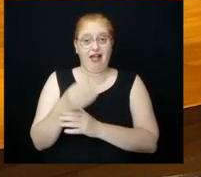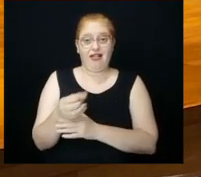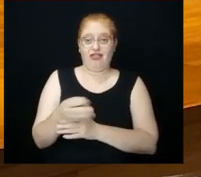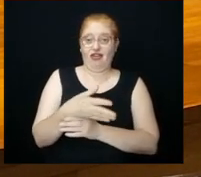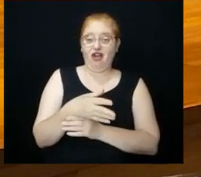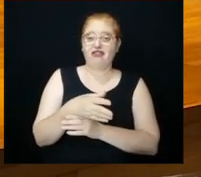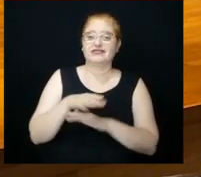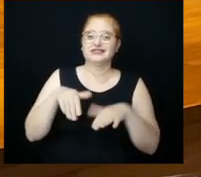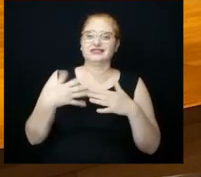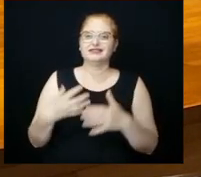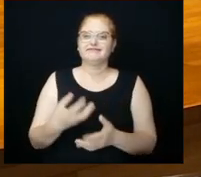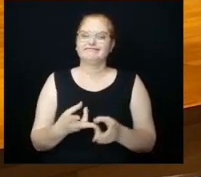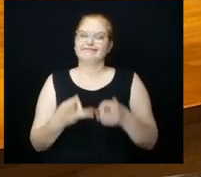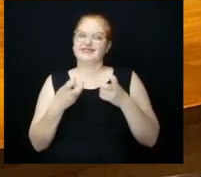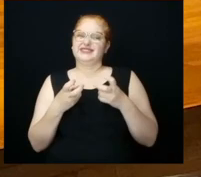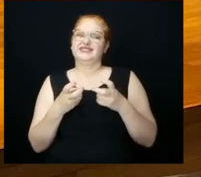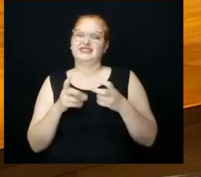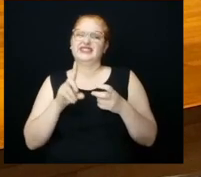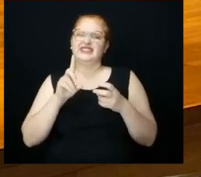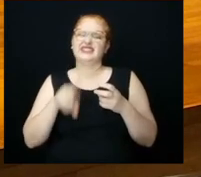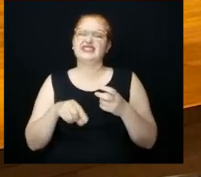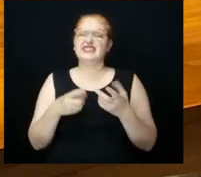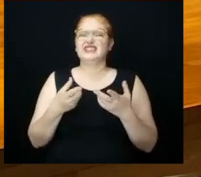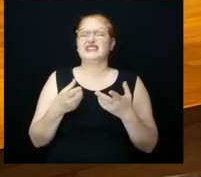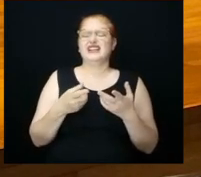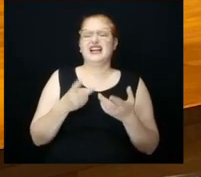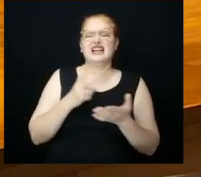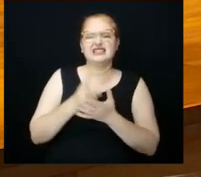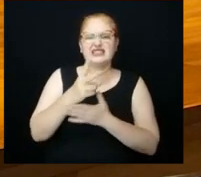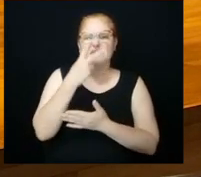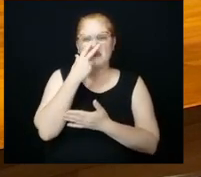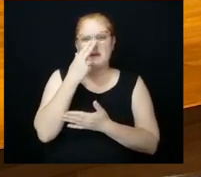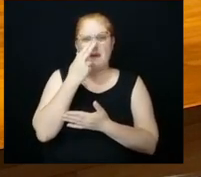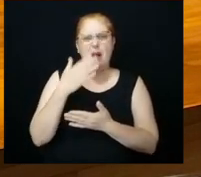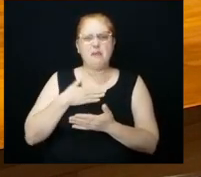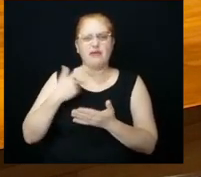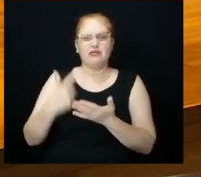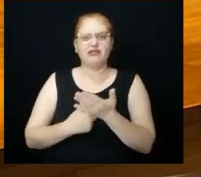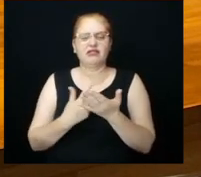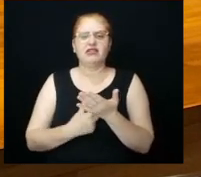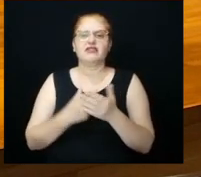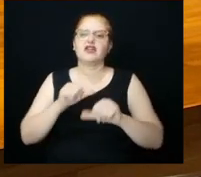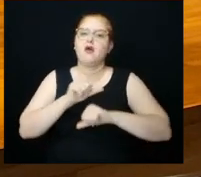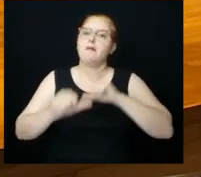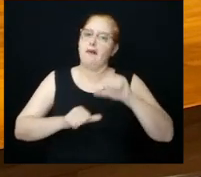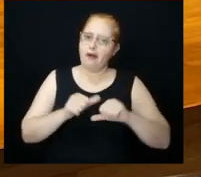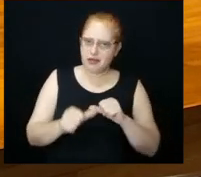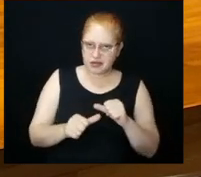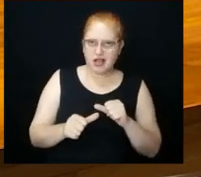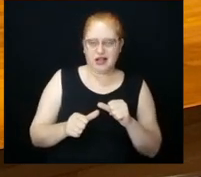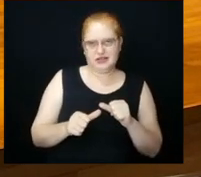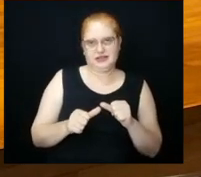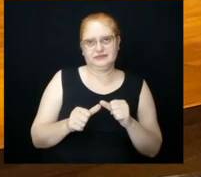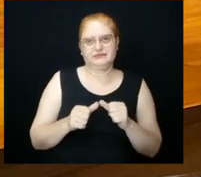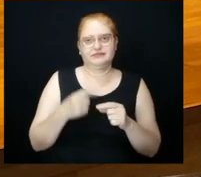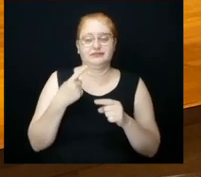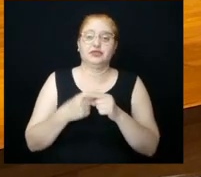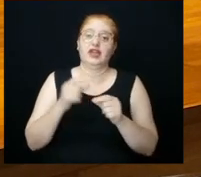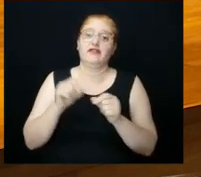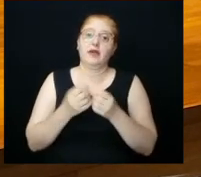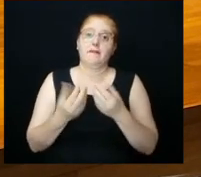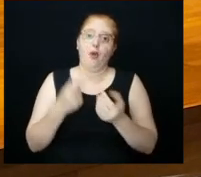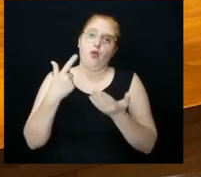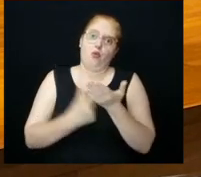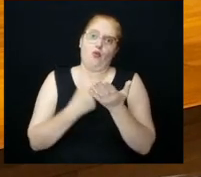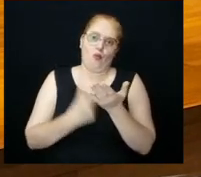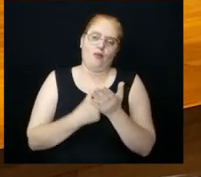em determinado momento ele sentiu que aquilo começou a ficar um clichê demais na obra dele. Haja vista o volume da obra, né? Então